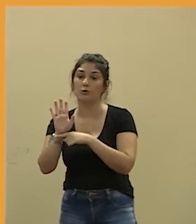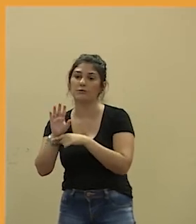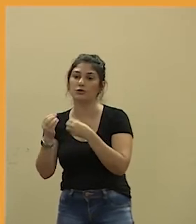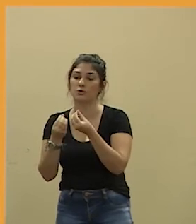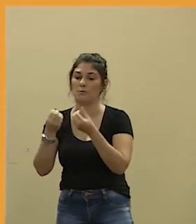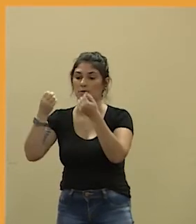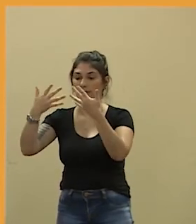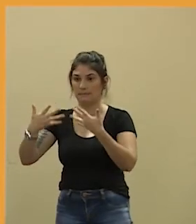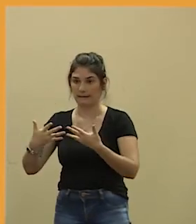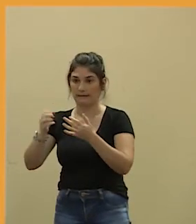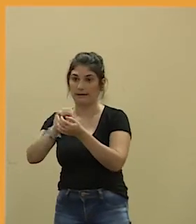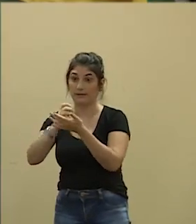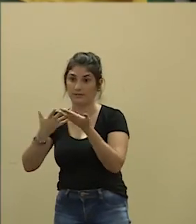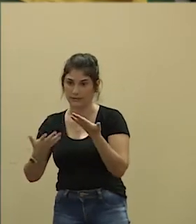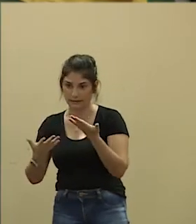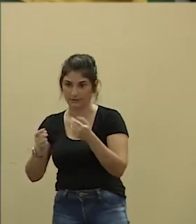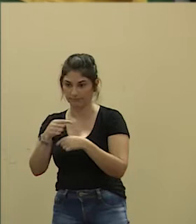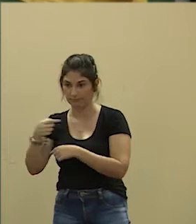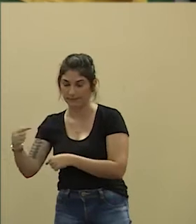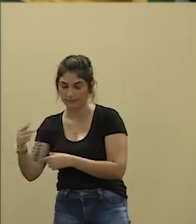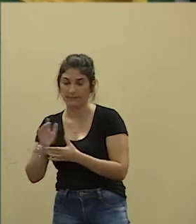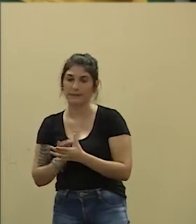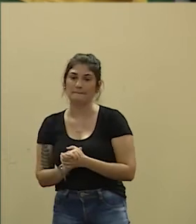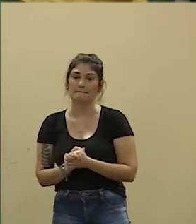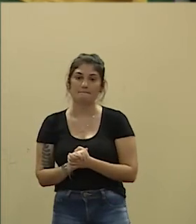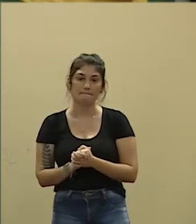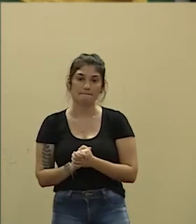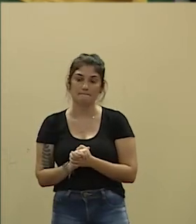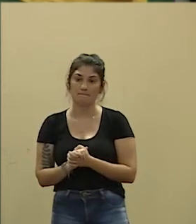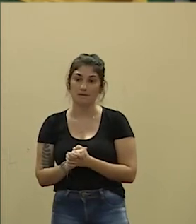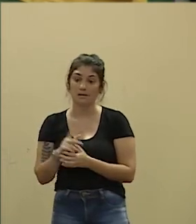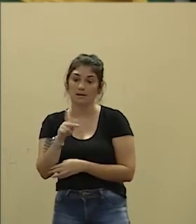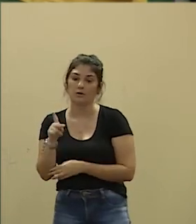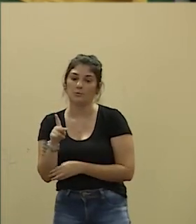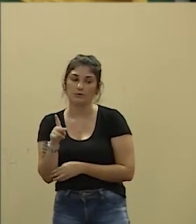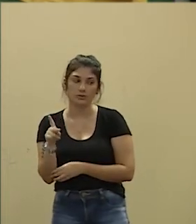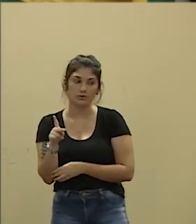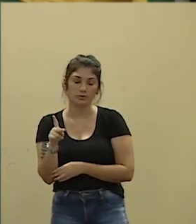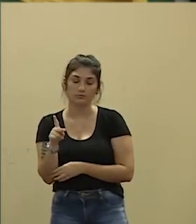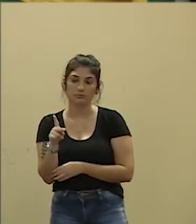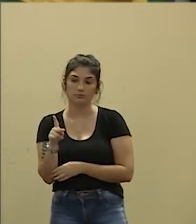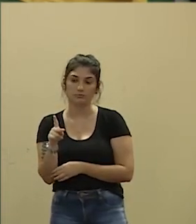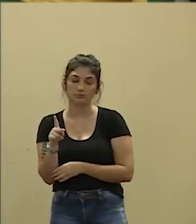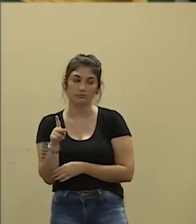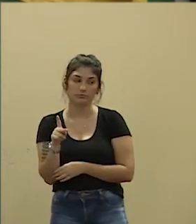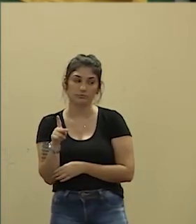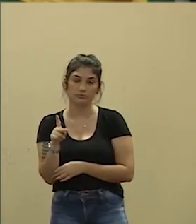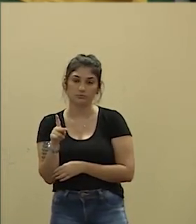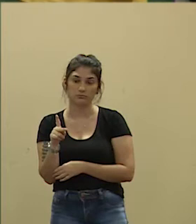da semana então o professor é é aproveitar aquele a gente sabe que o ambiente virtual